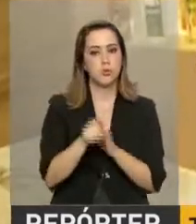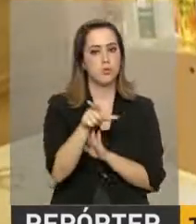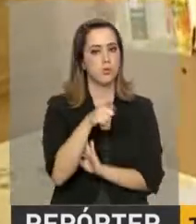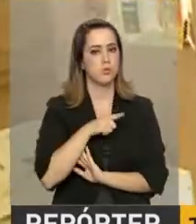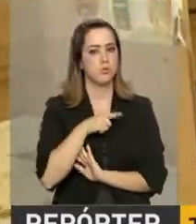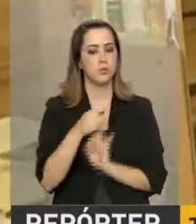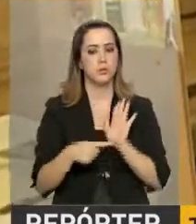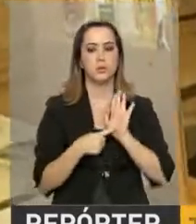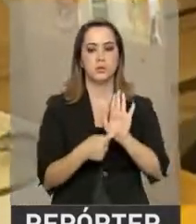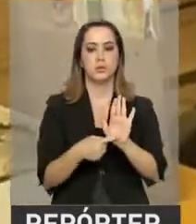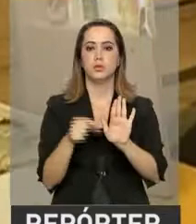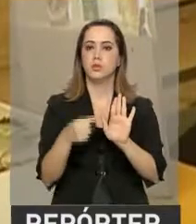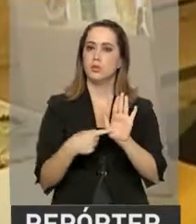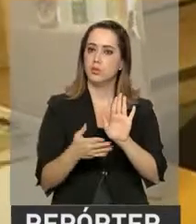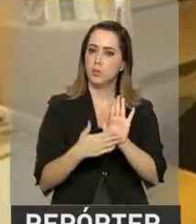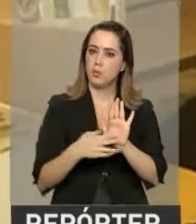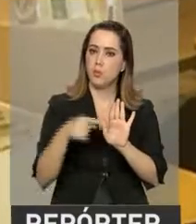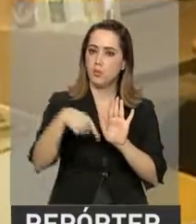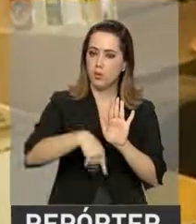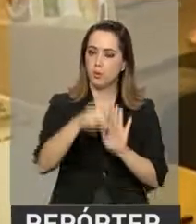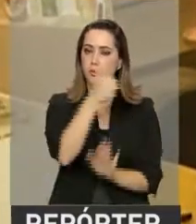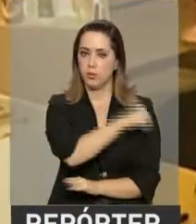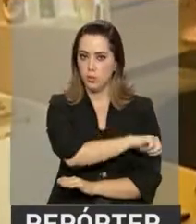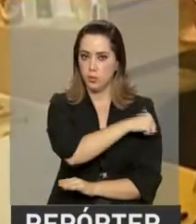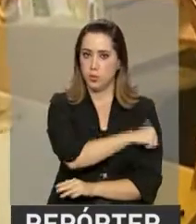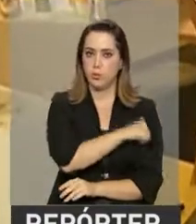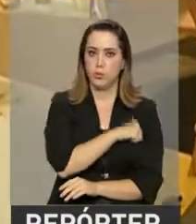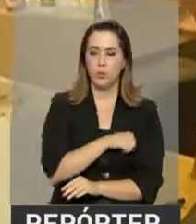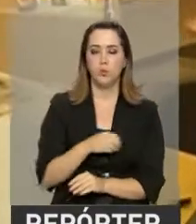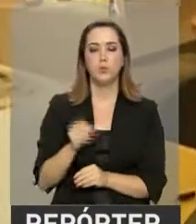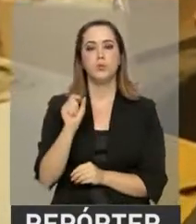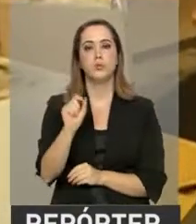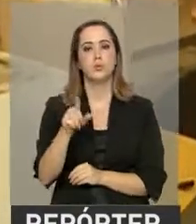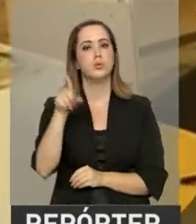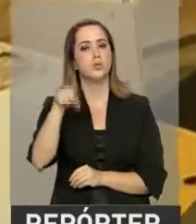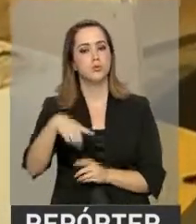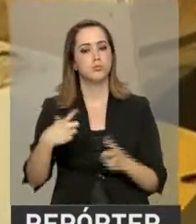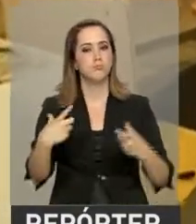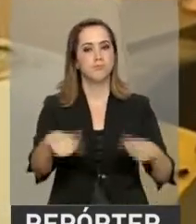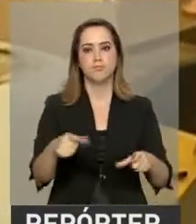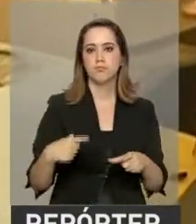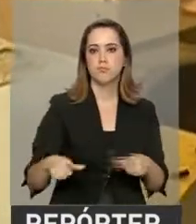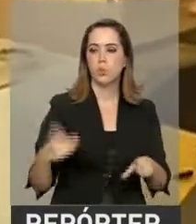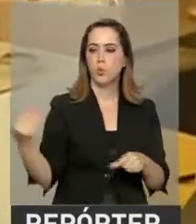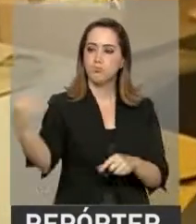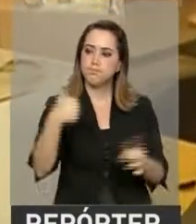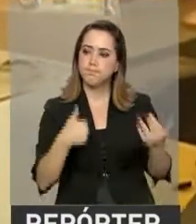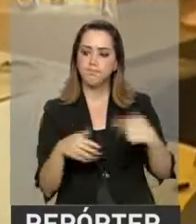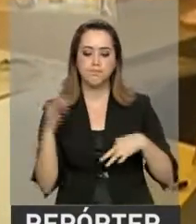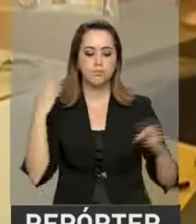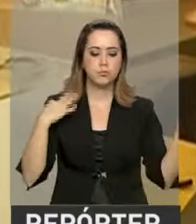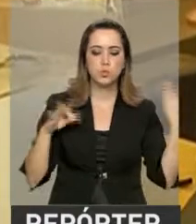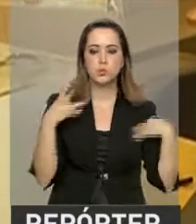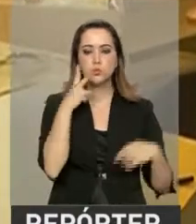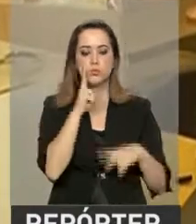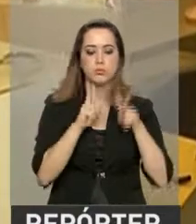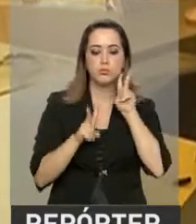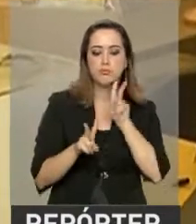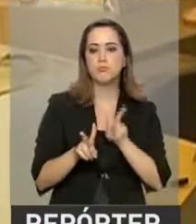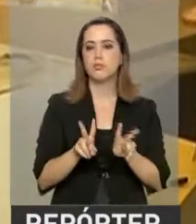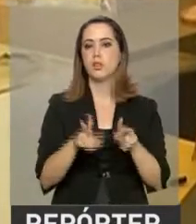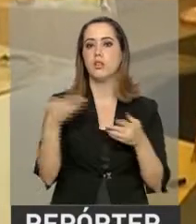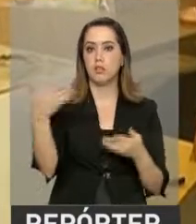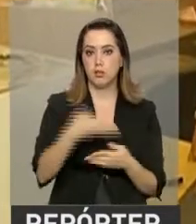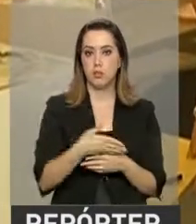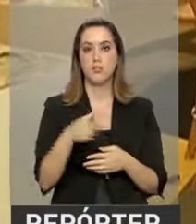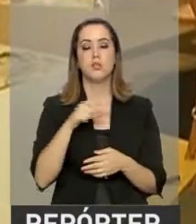nesse stand aqui na Associação Comercial do Rio de Janeiro. A ideia é aproveitar a presença estrangeira de empresários e agentes de